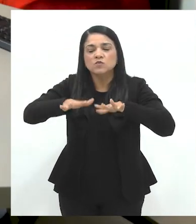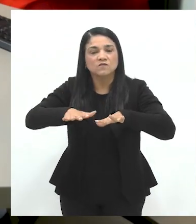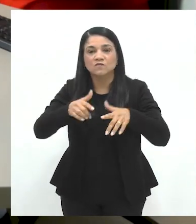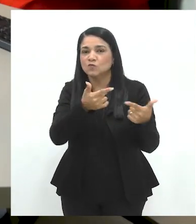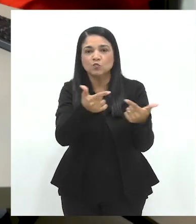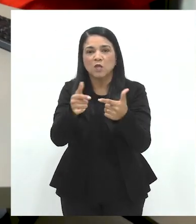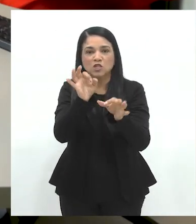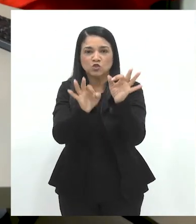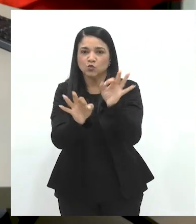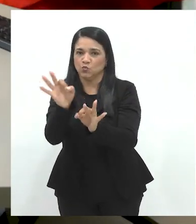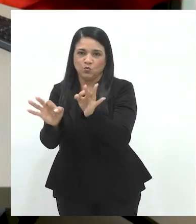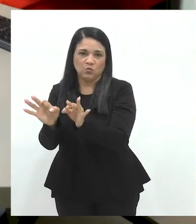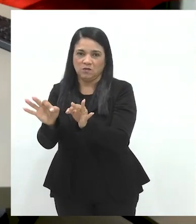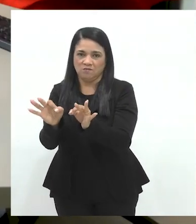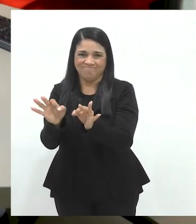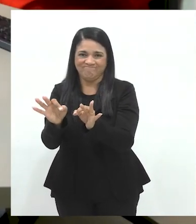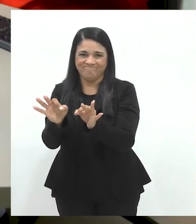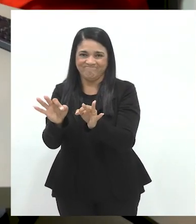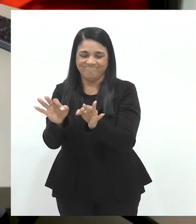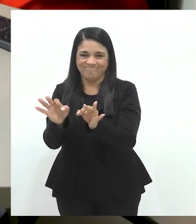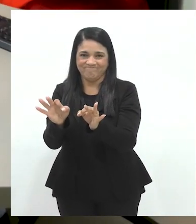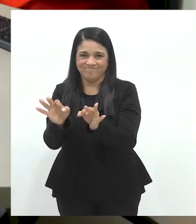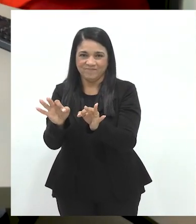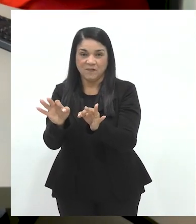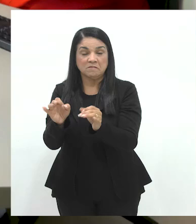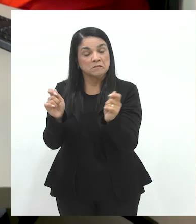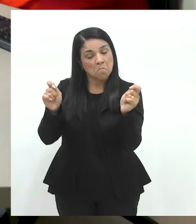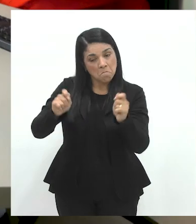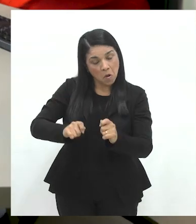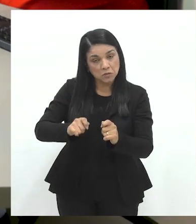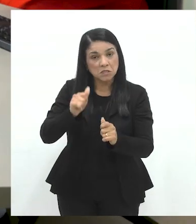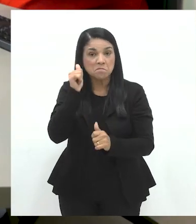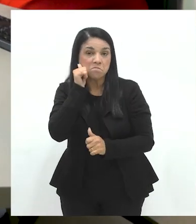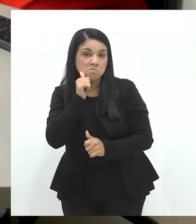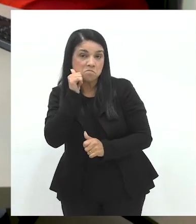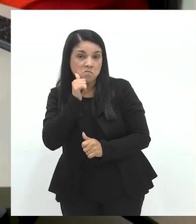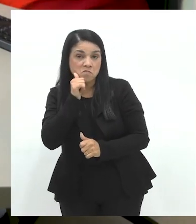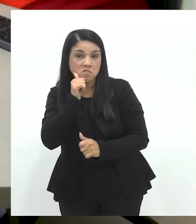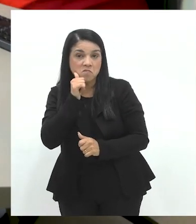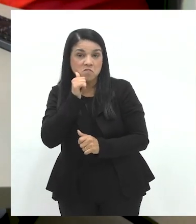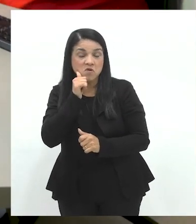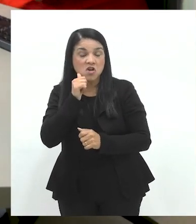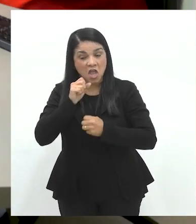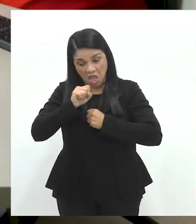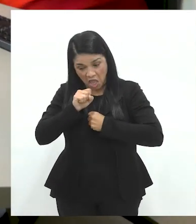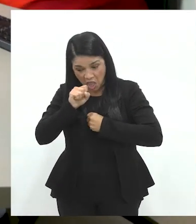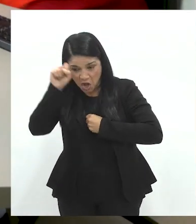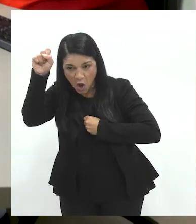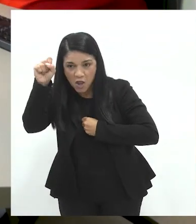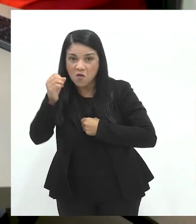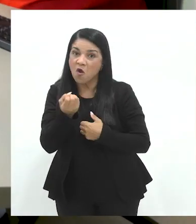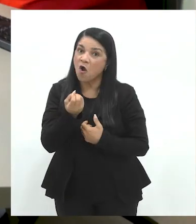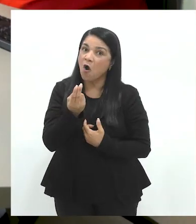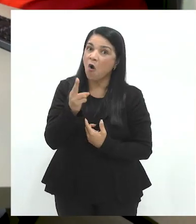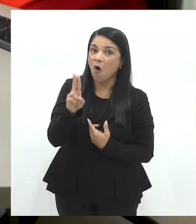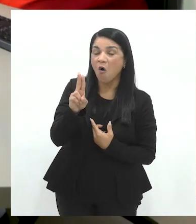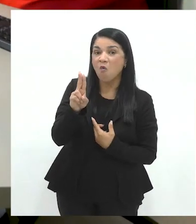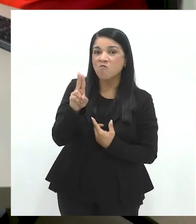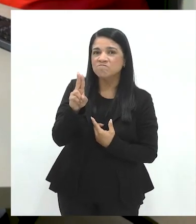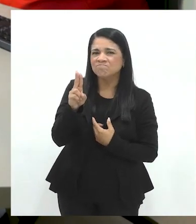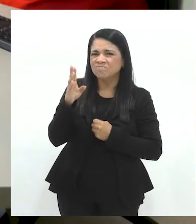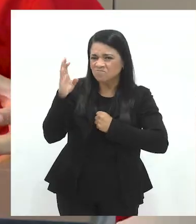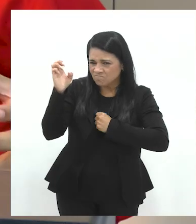tem julgamento, não vê a forma. uhum. Você pode ser mocinha, como você pode ser vilã, independente da sua